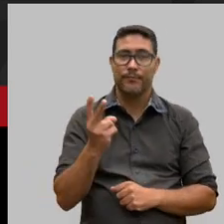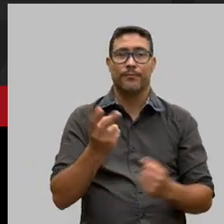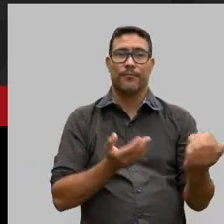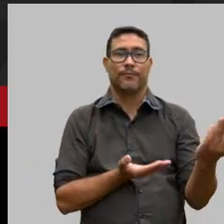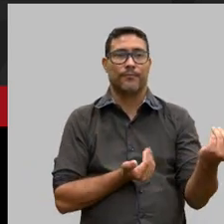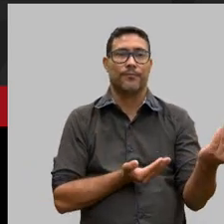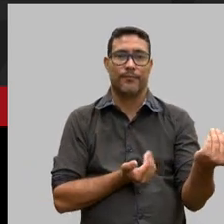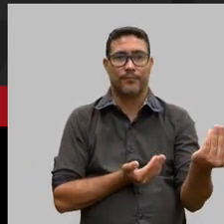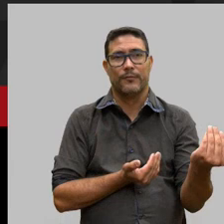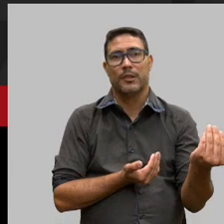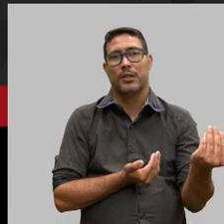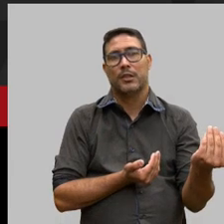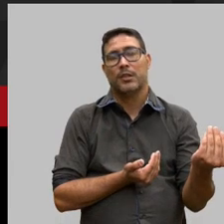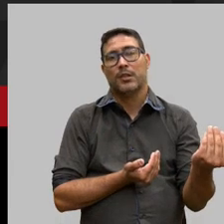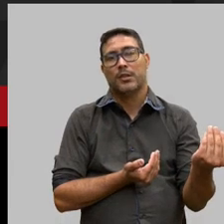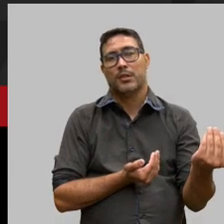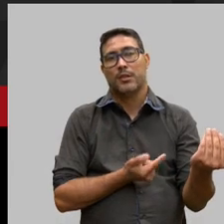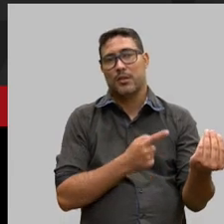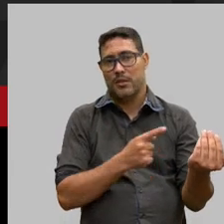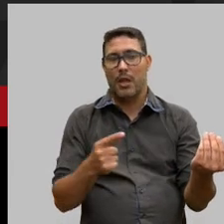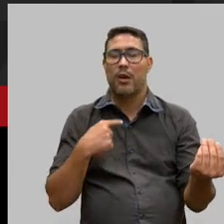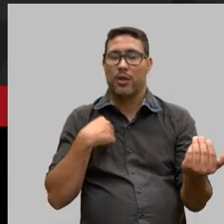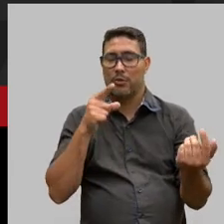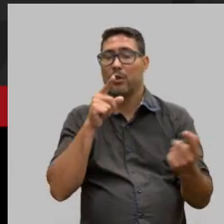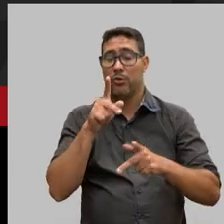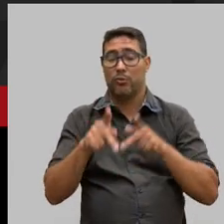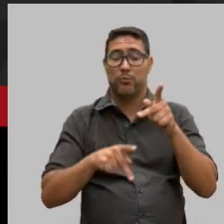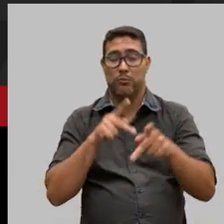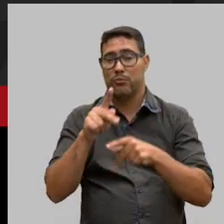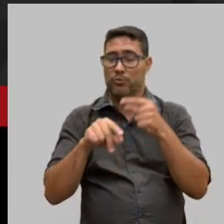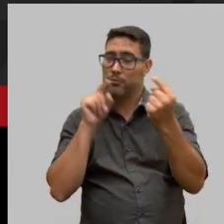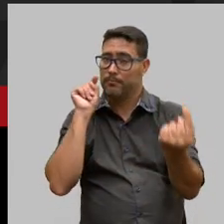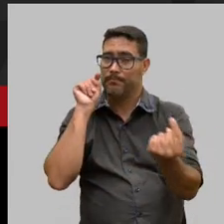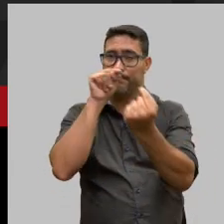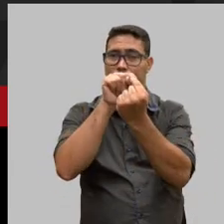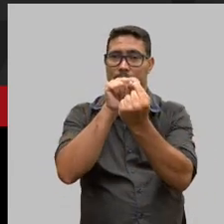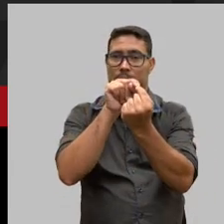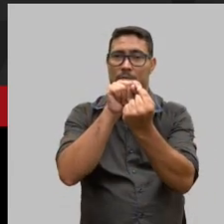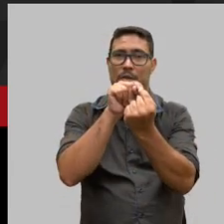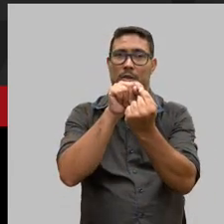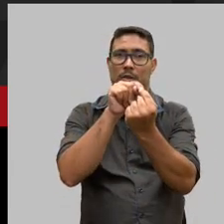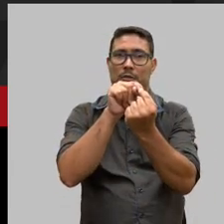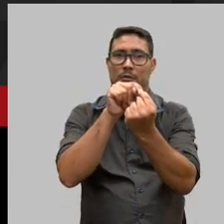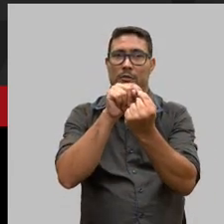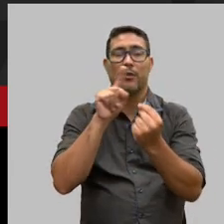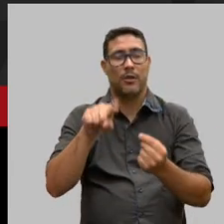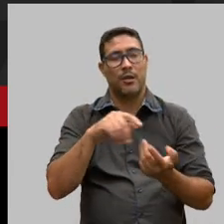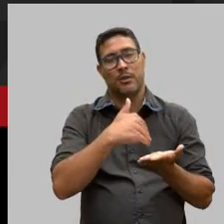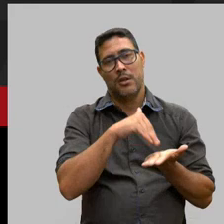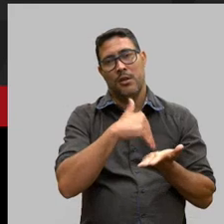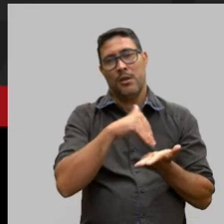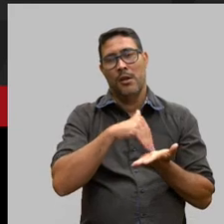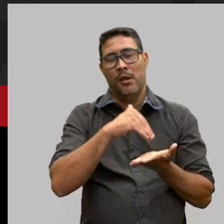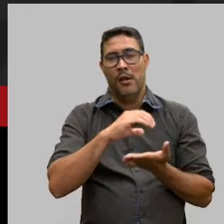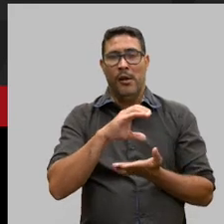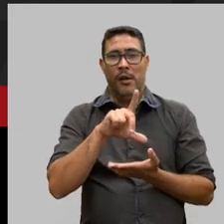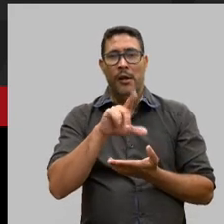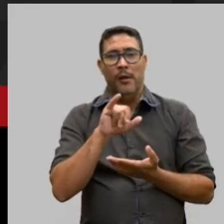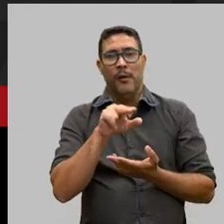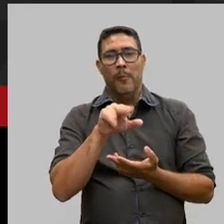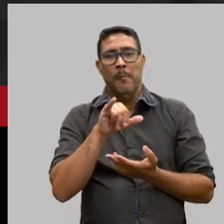criança adolescente que é o nosso público alvo eh na nossa Clínica ele tem algumas